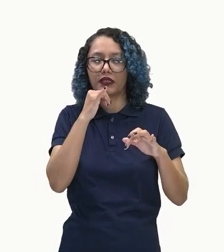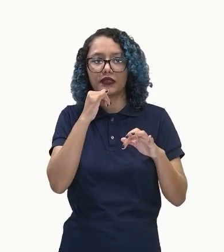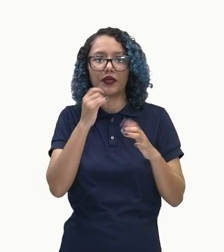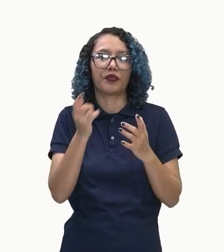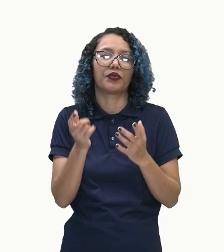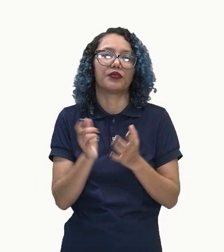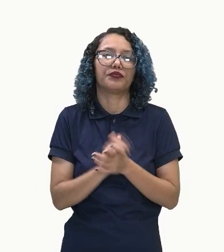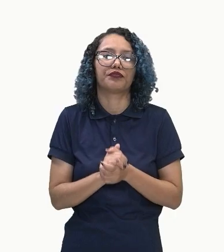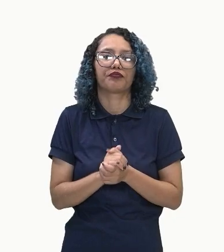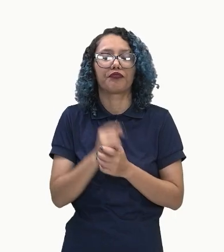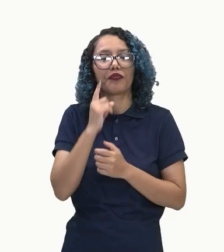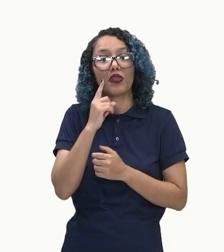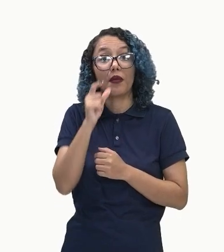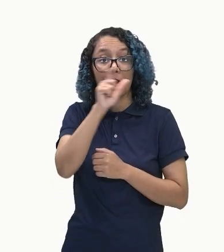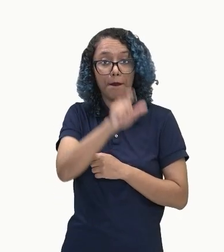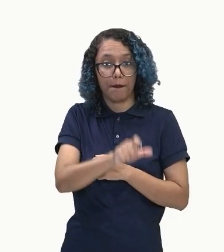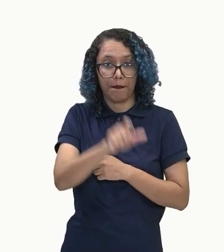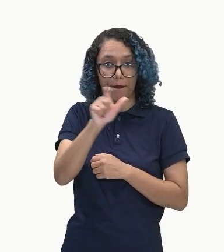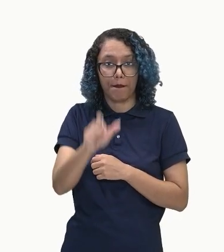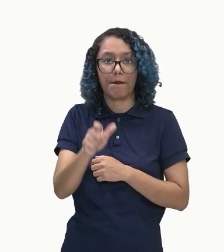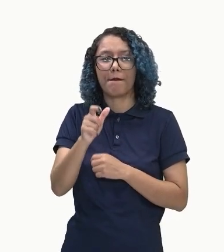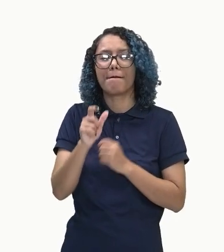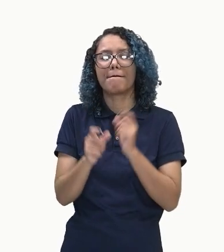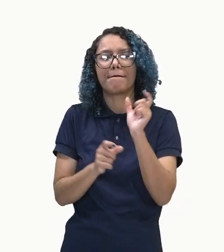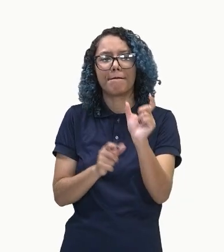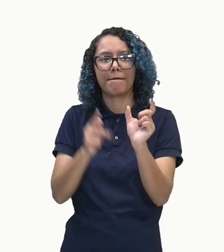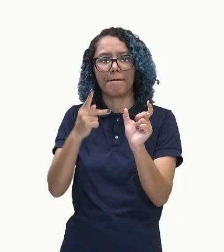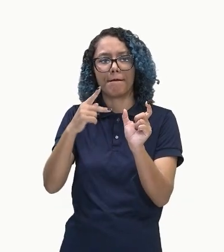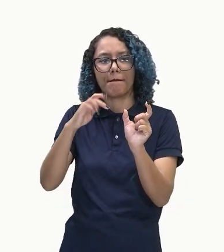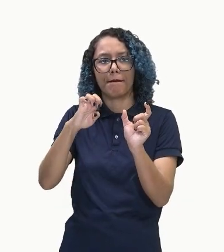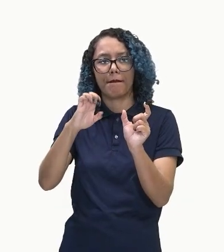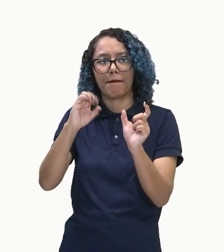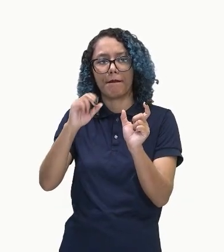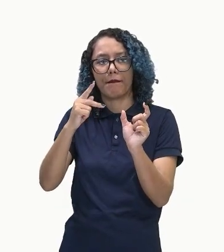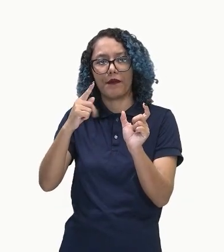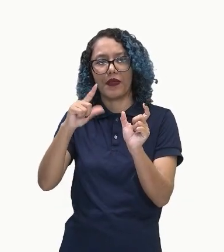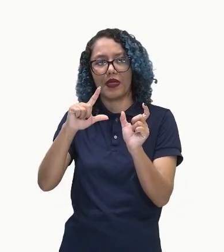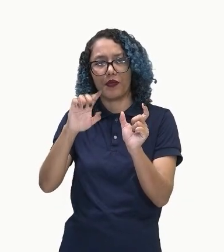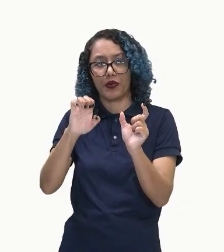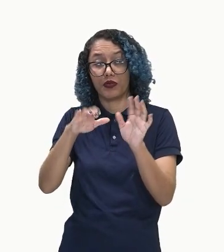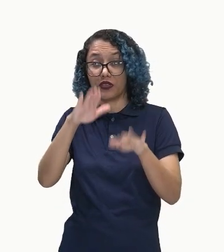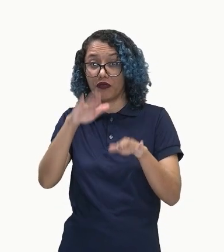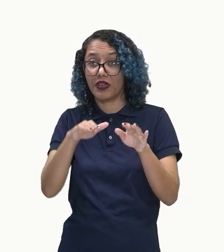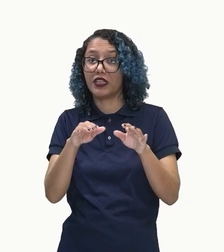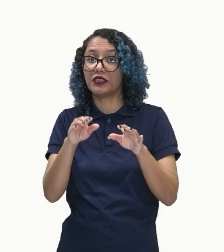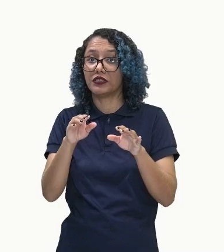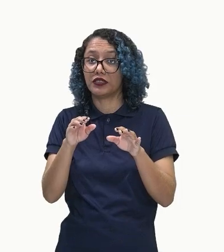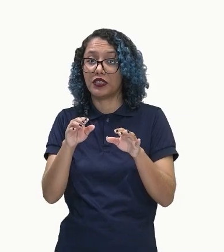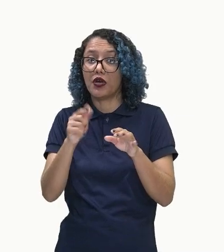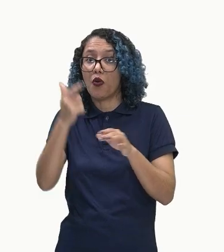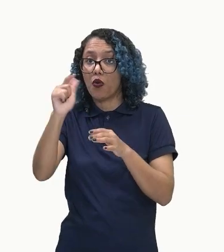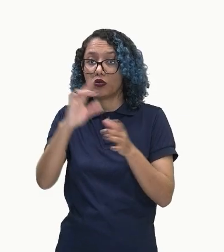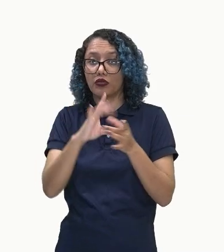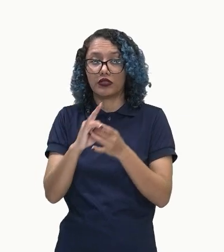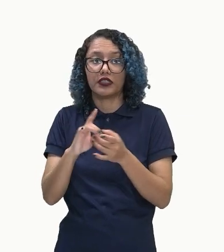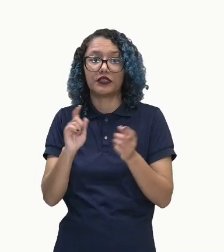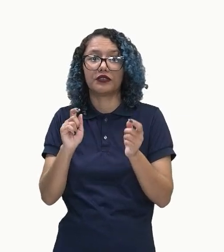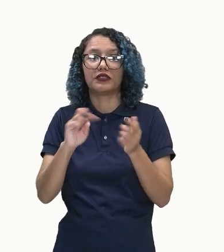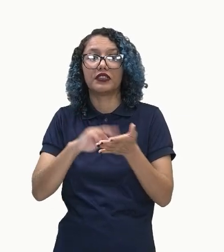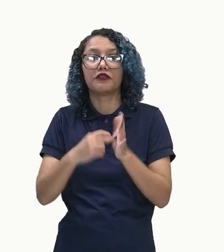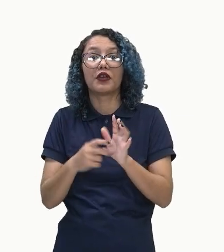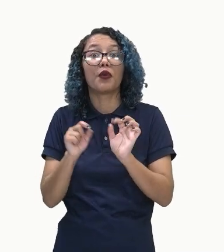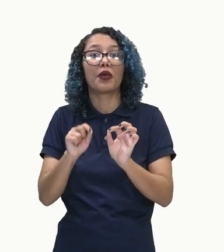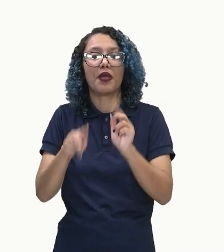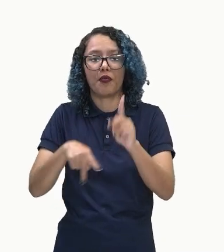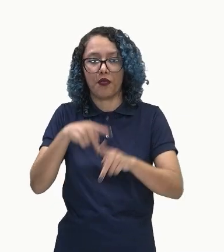people, pessoas, tá? A palavrinha people, gente, em uma situação específica, ele pode ser utilizado com povos, tá? Então a